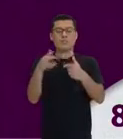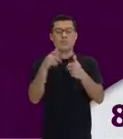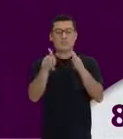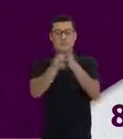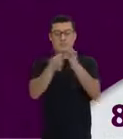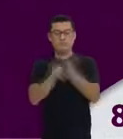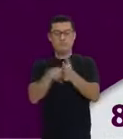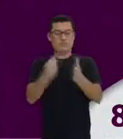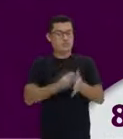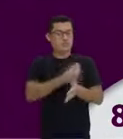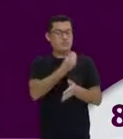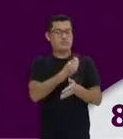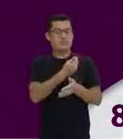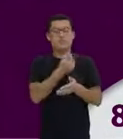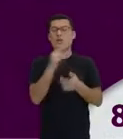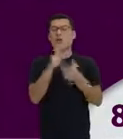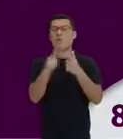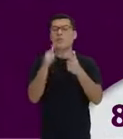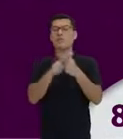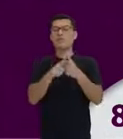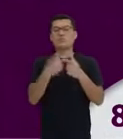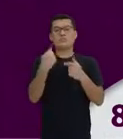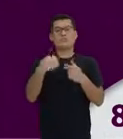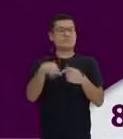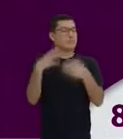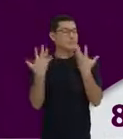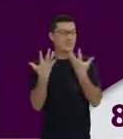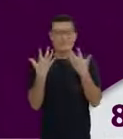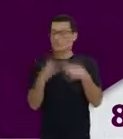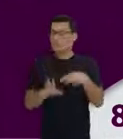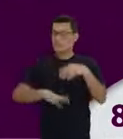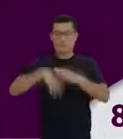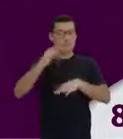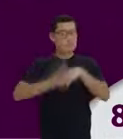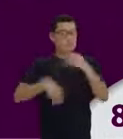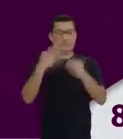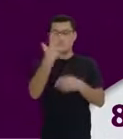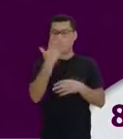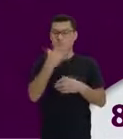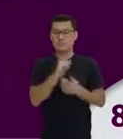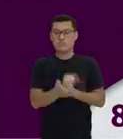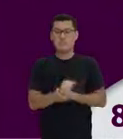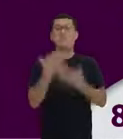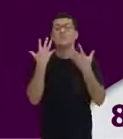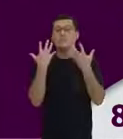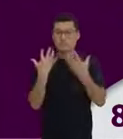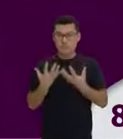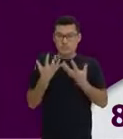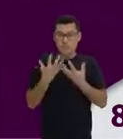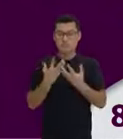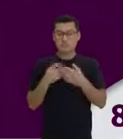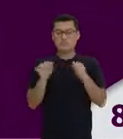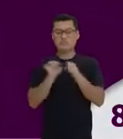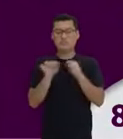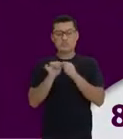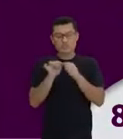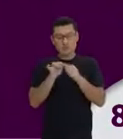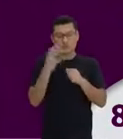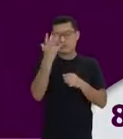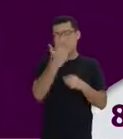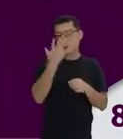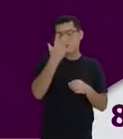de vida porque embora não queira ser um profissional da música Eu quero exercer a